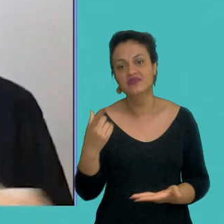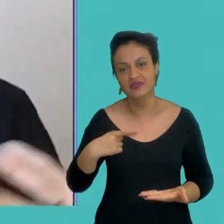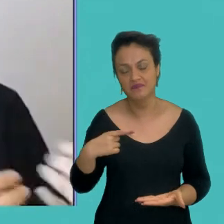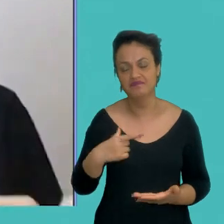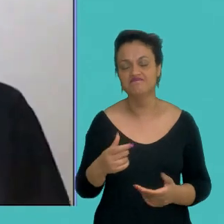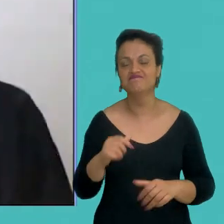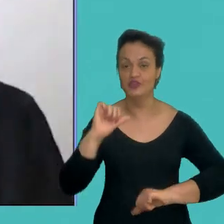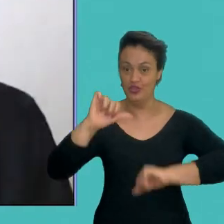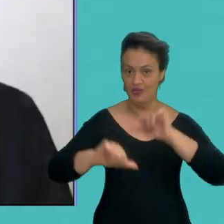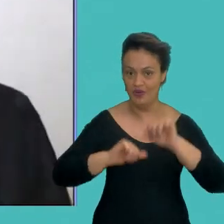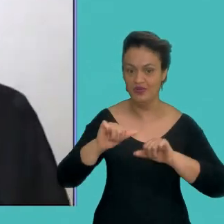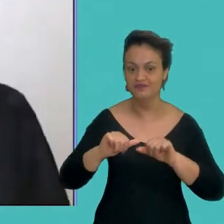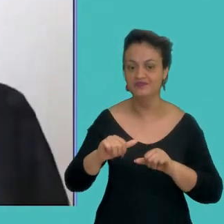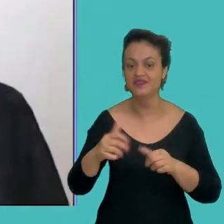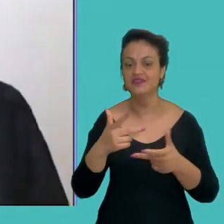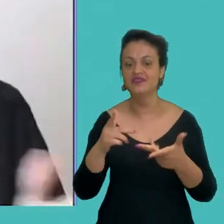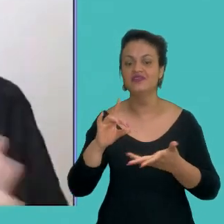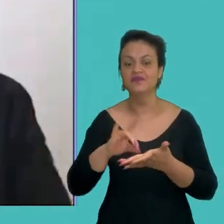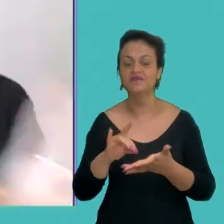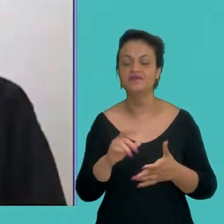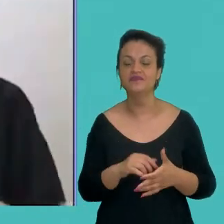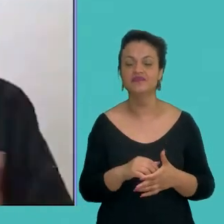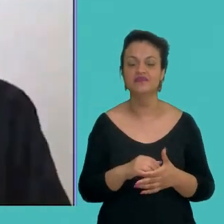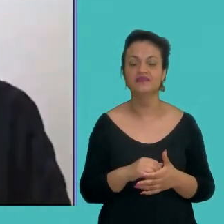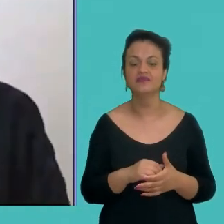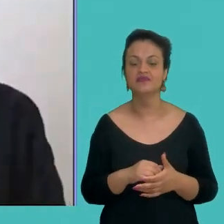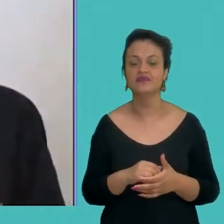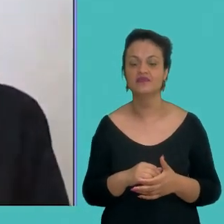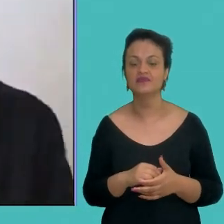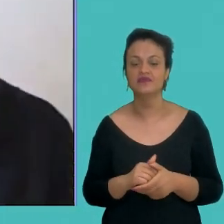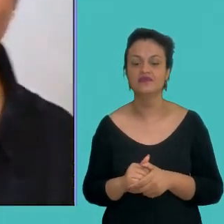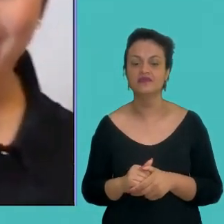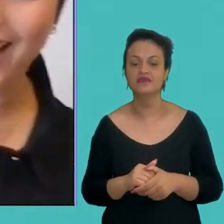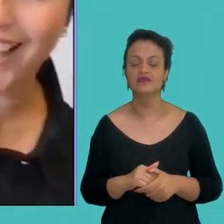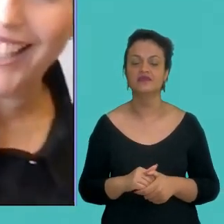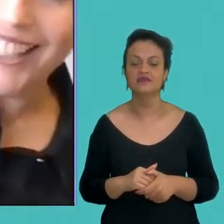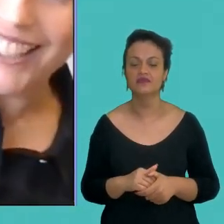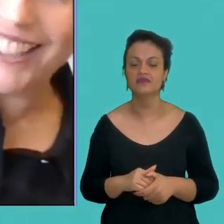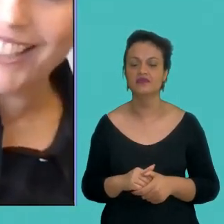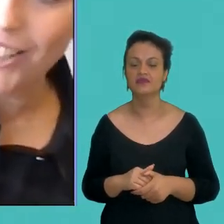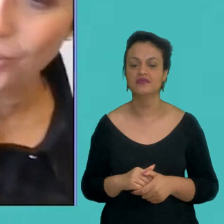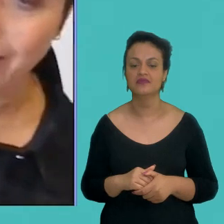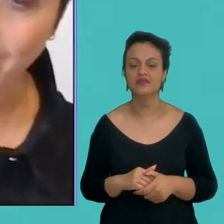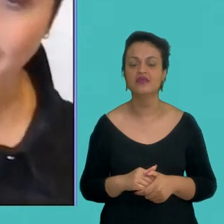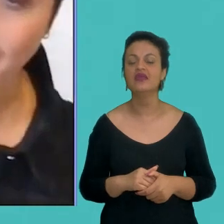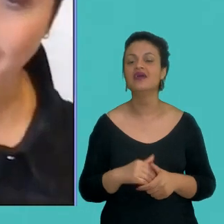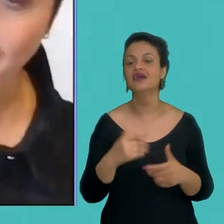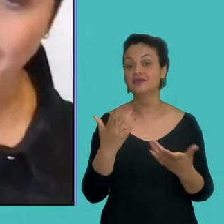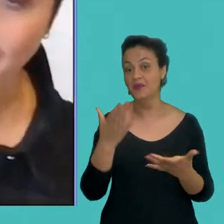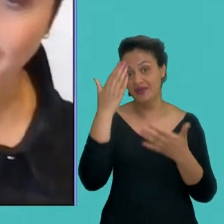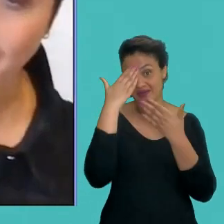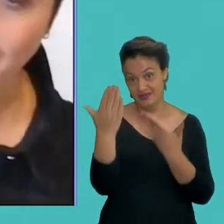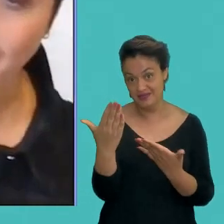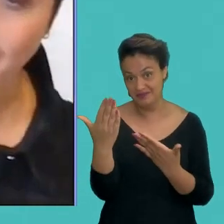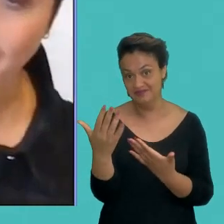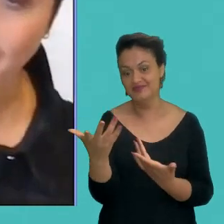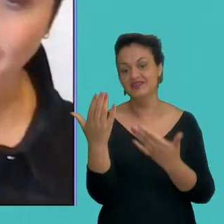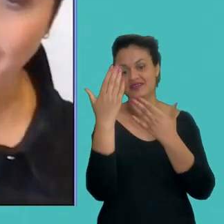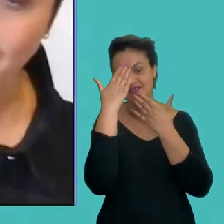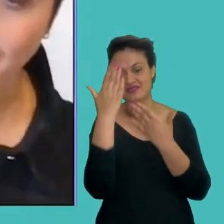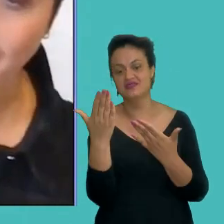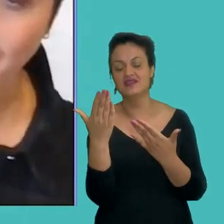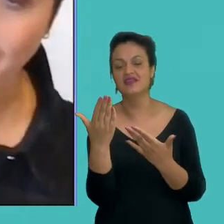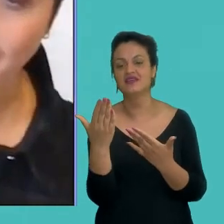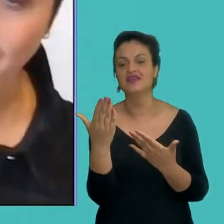arcar com as consequências desse fato. Mas, enfim, não entrando nessa seara, eu queria apenas